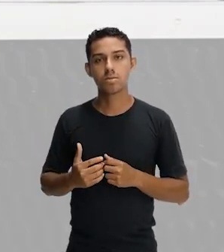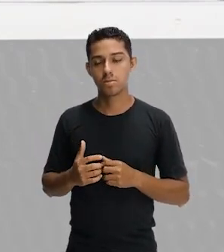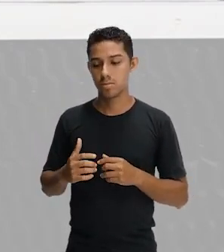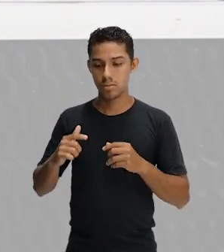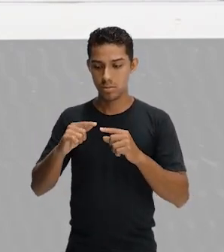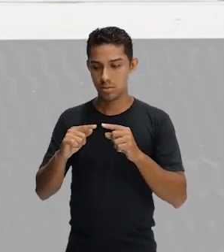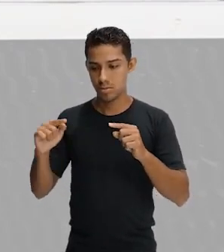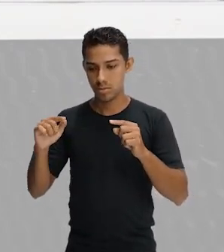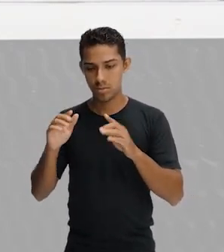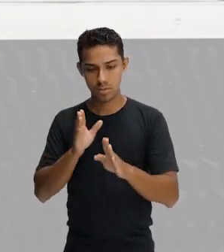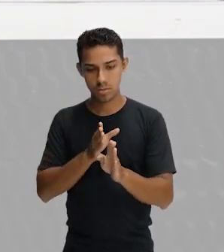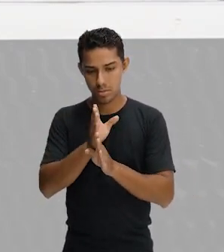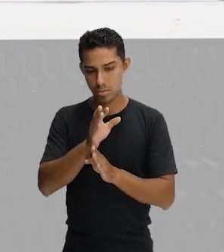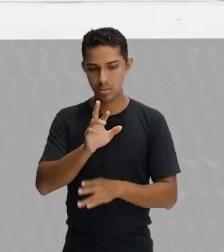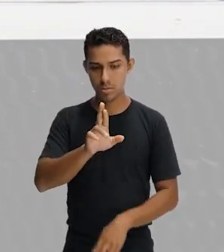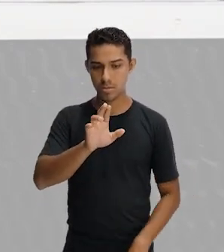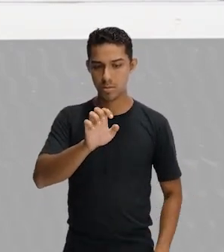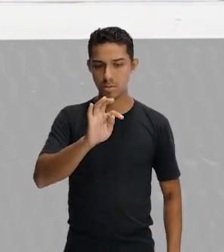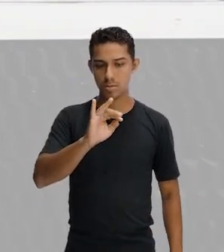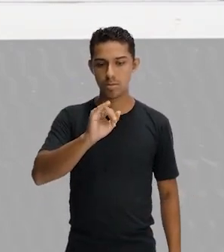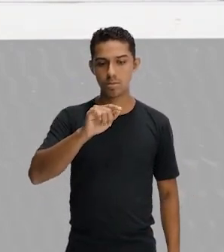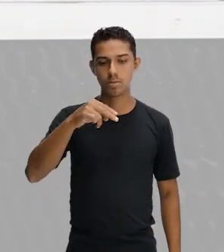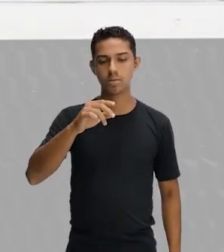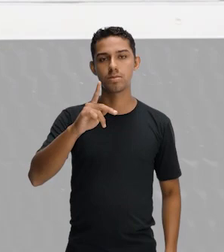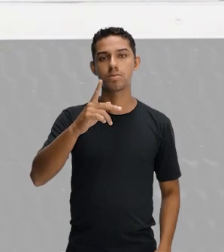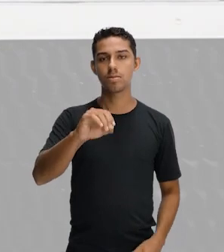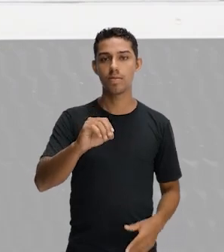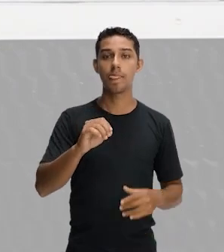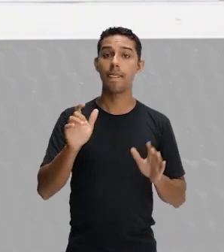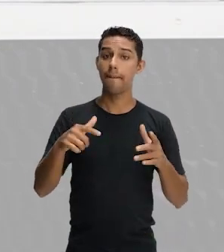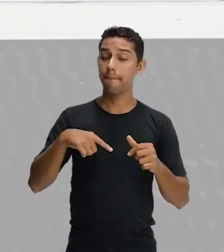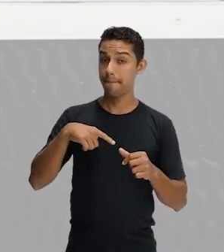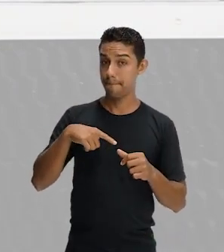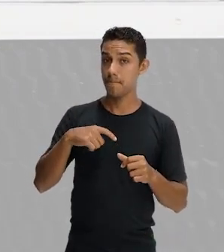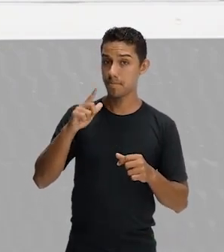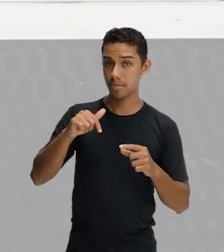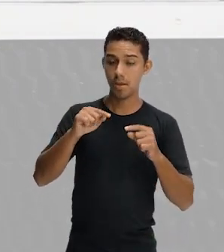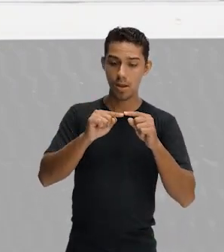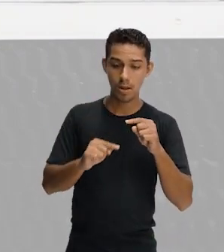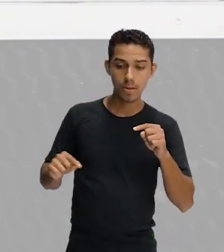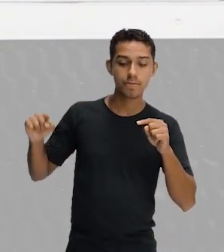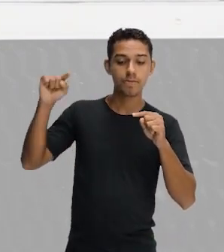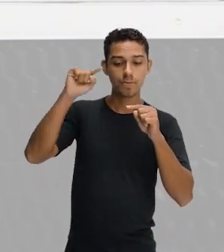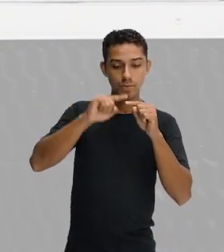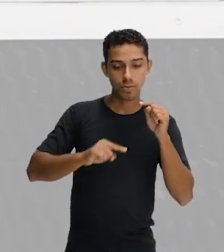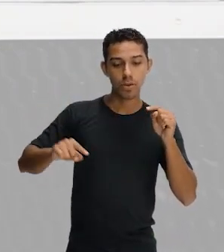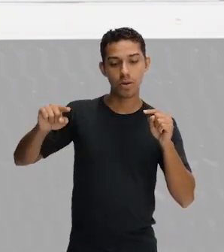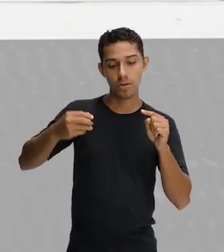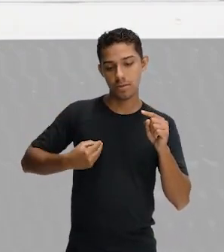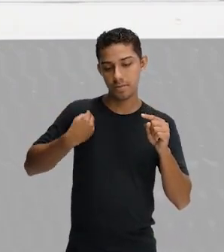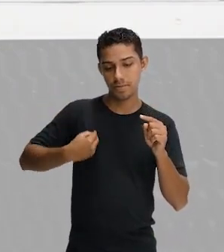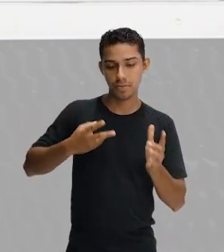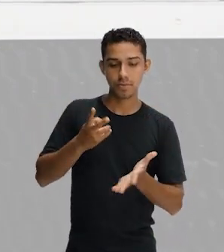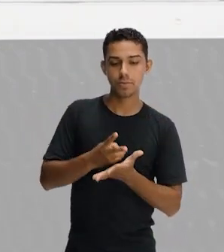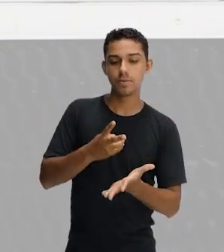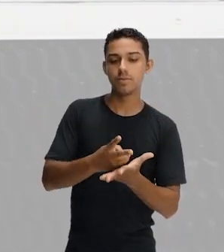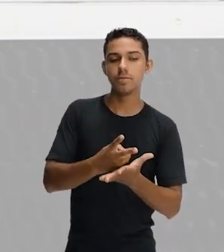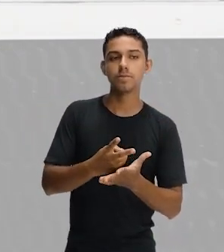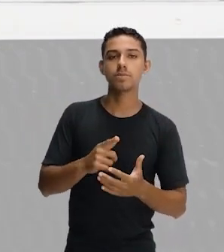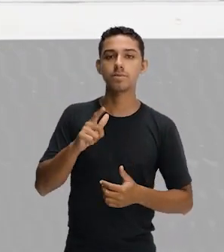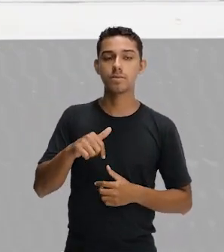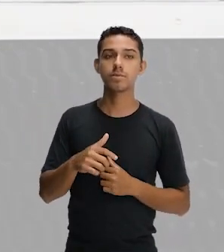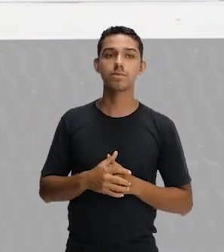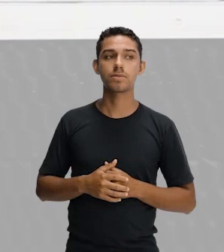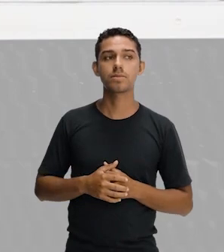para o movimento retilíneo. Certo? Então, se ele já está no movimento circular, continua no movimento circular,